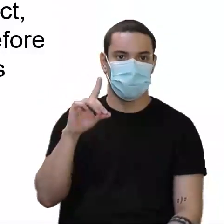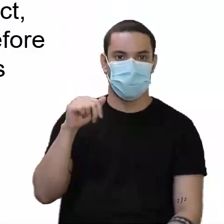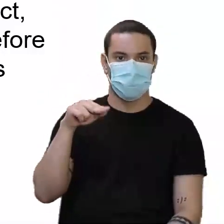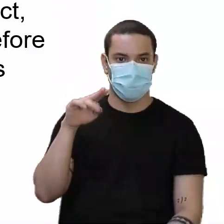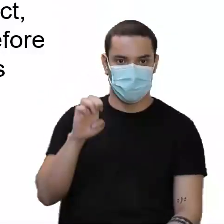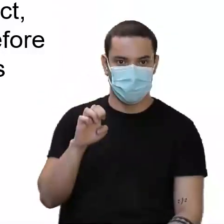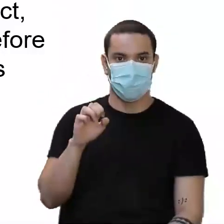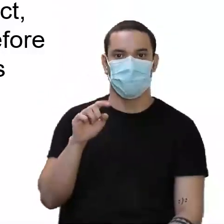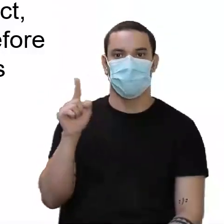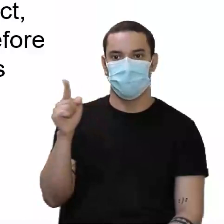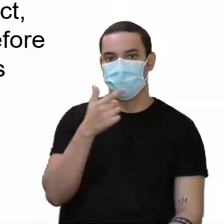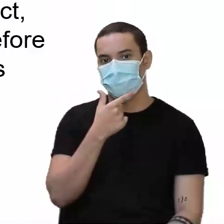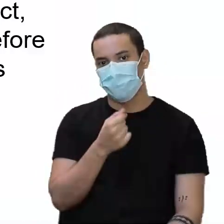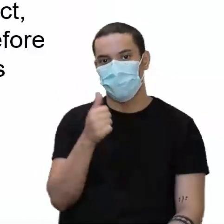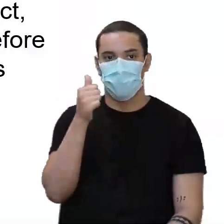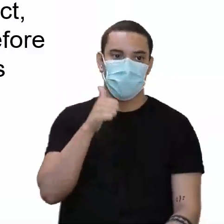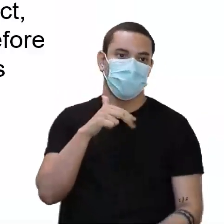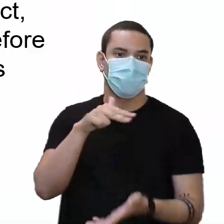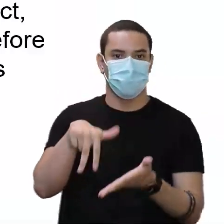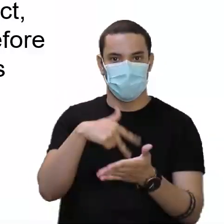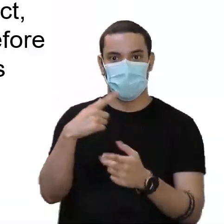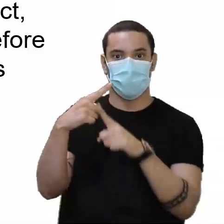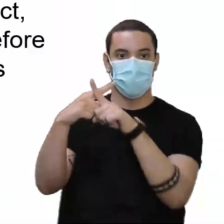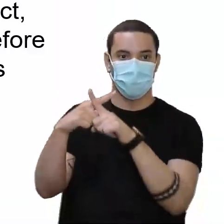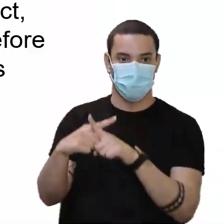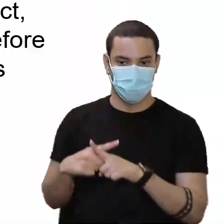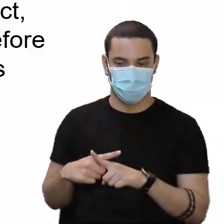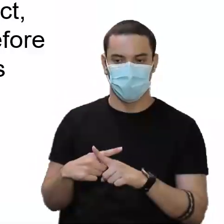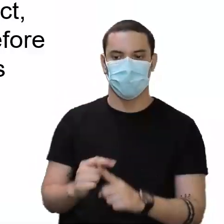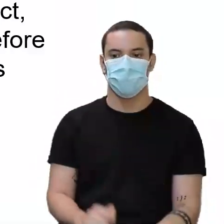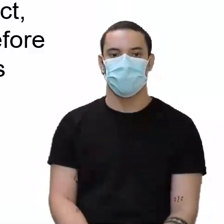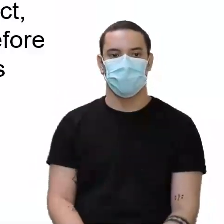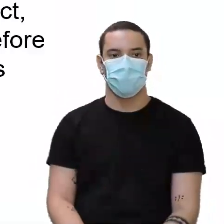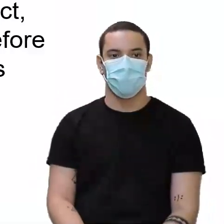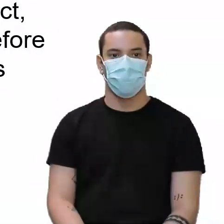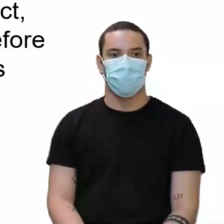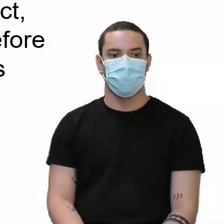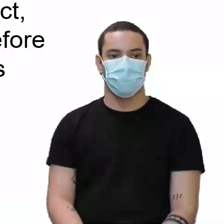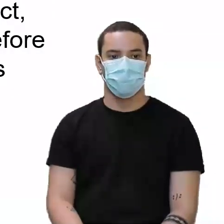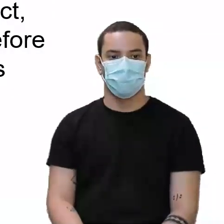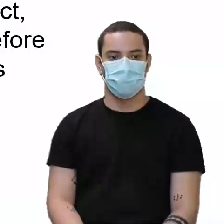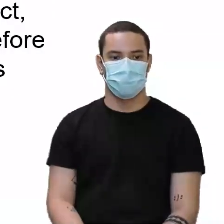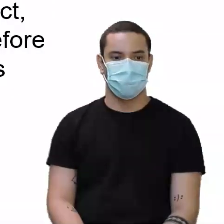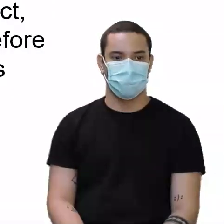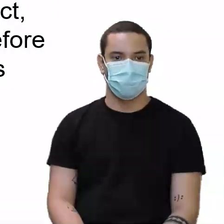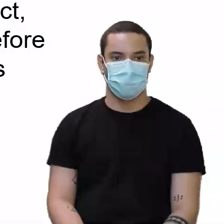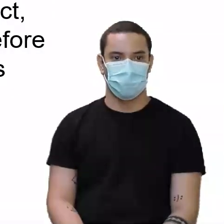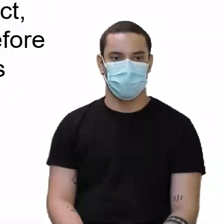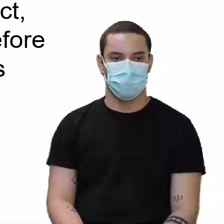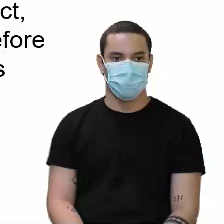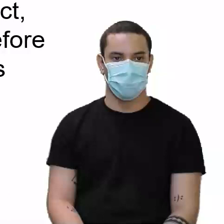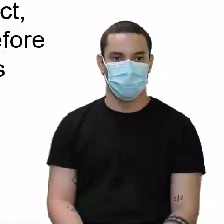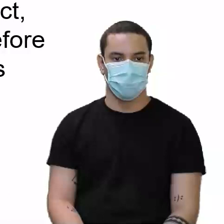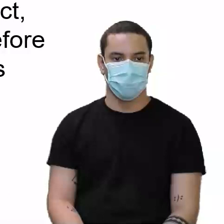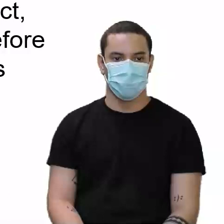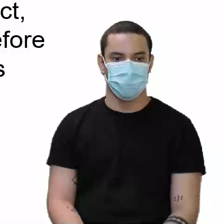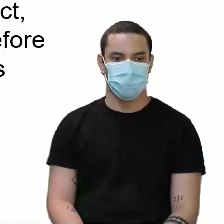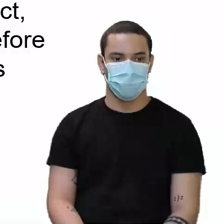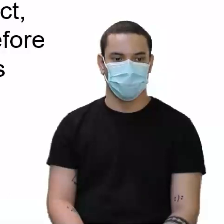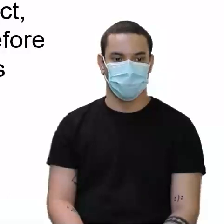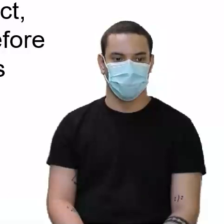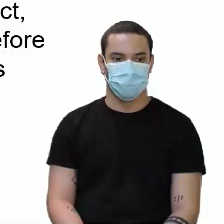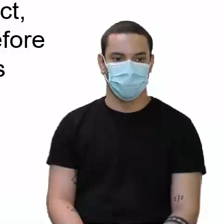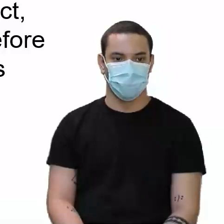Emily dançaram numa competição, certo? Vou trocar, eu quero usar o amarelo agora. Não, amarelo não. Eu